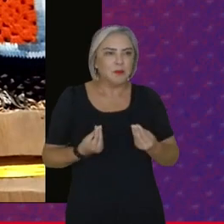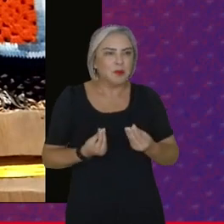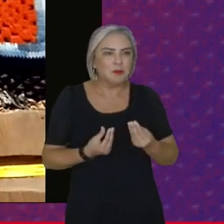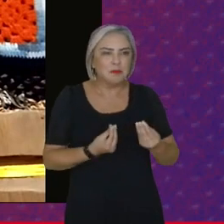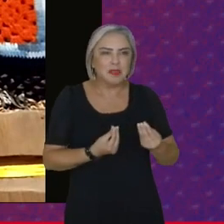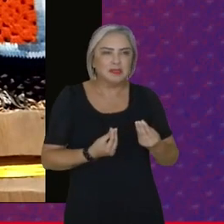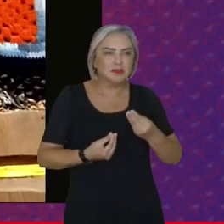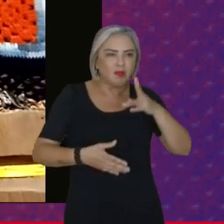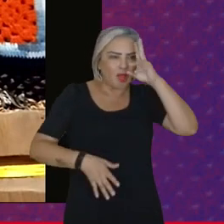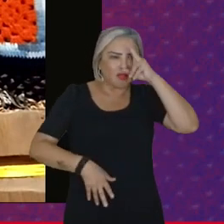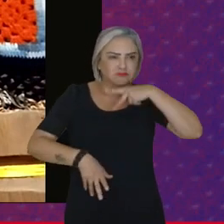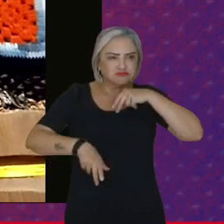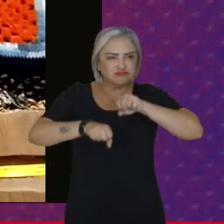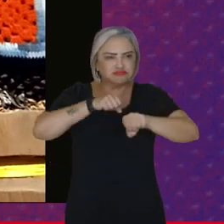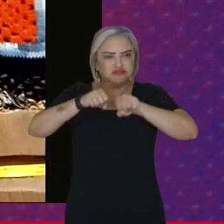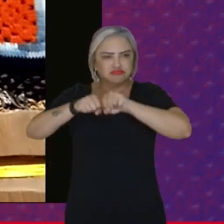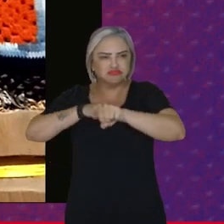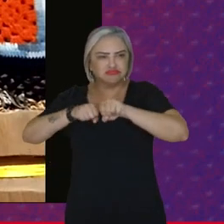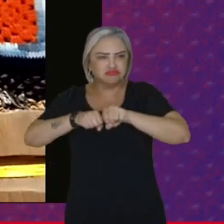se mataram,